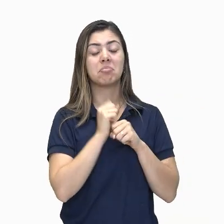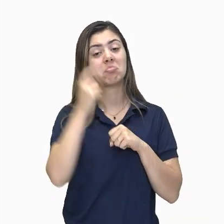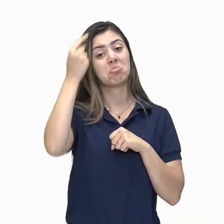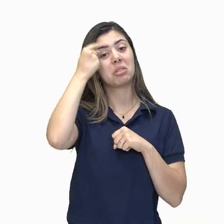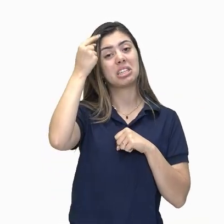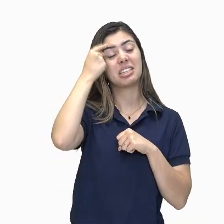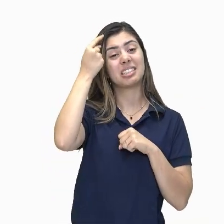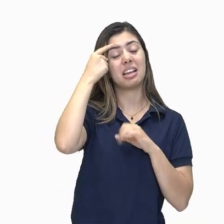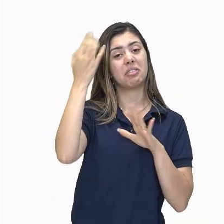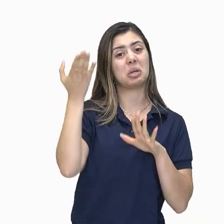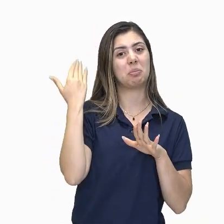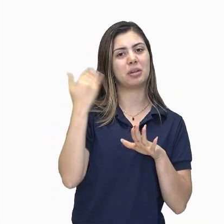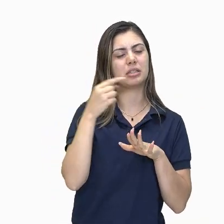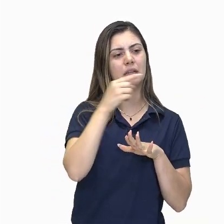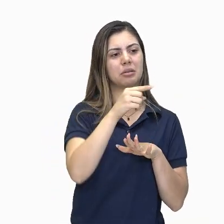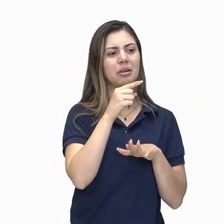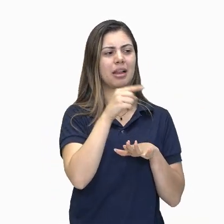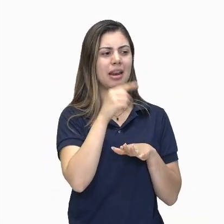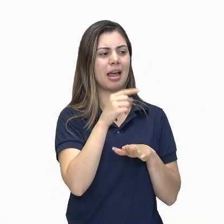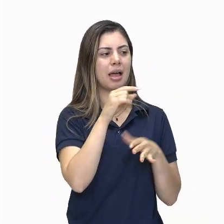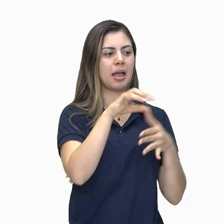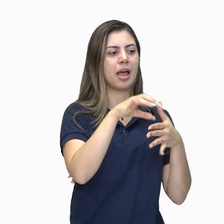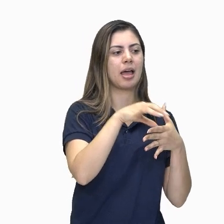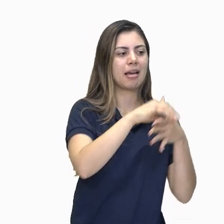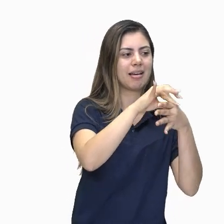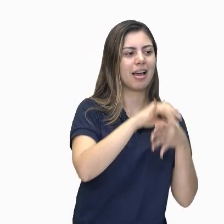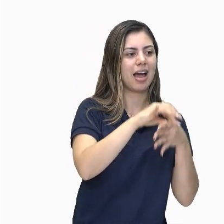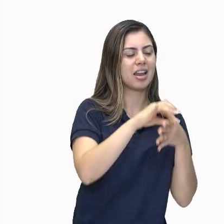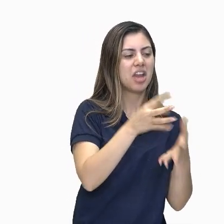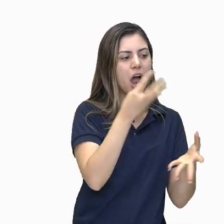do adversário que foi derrotado, ele